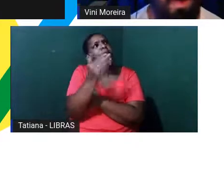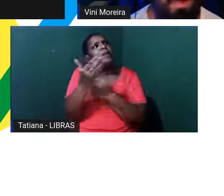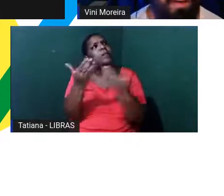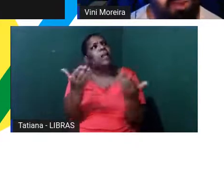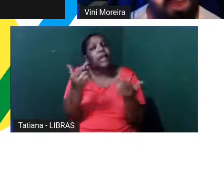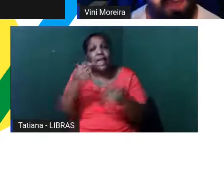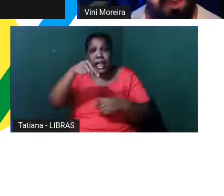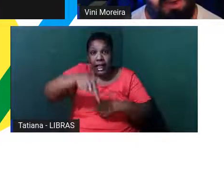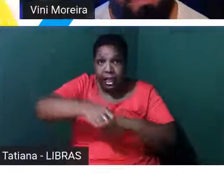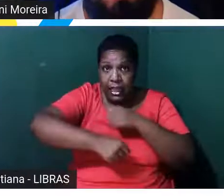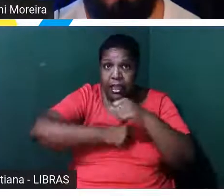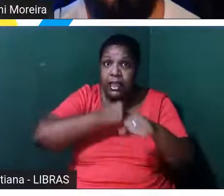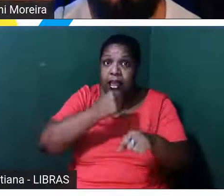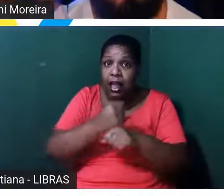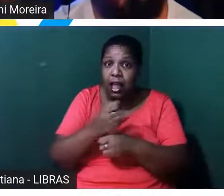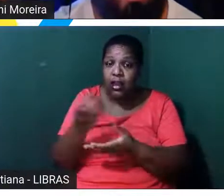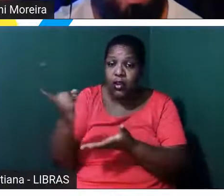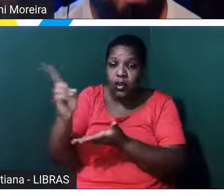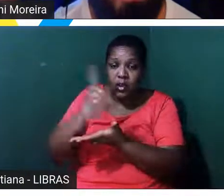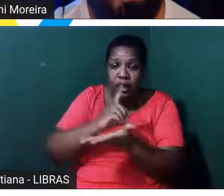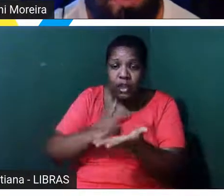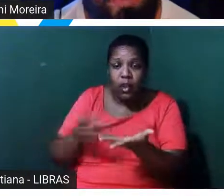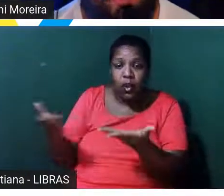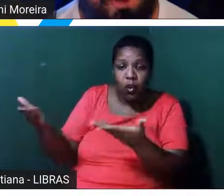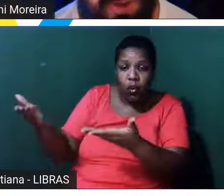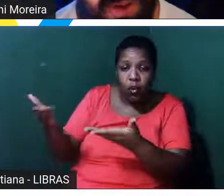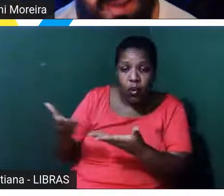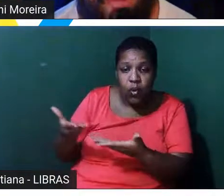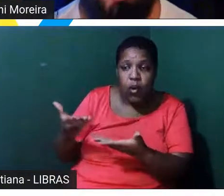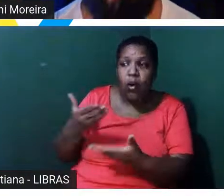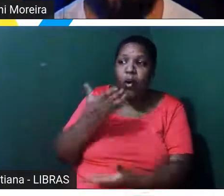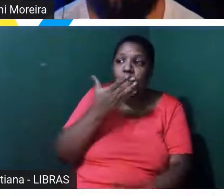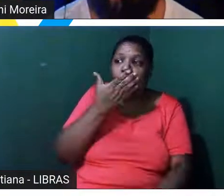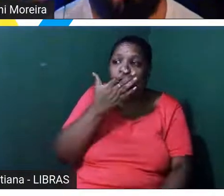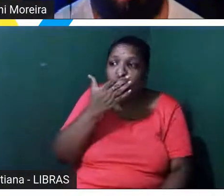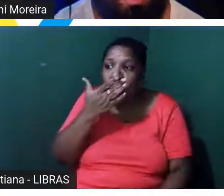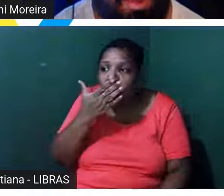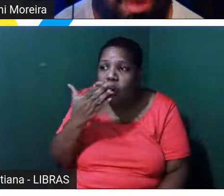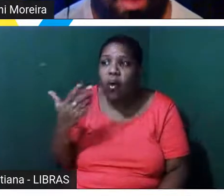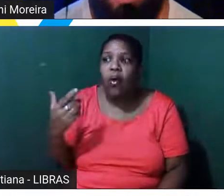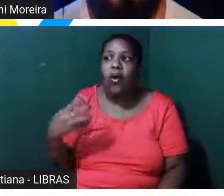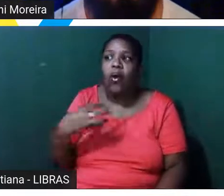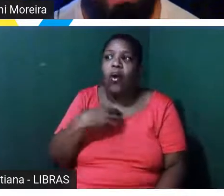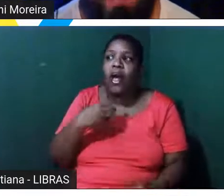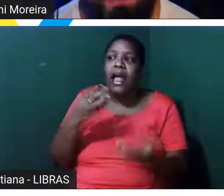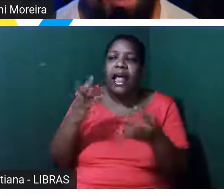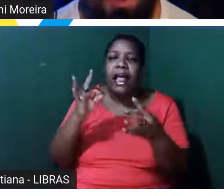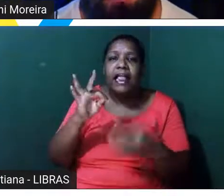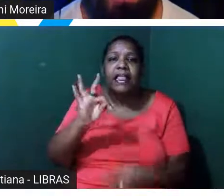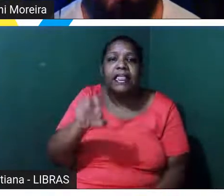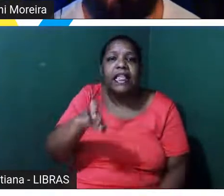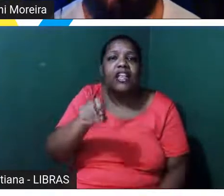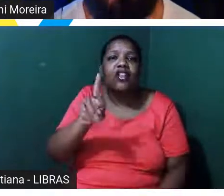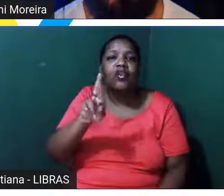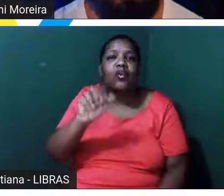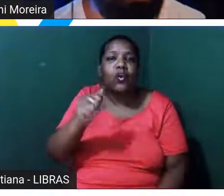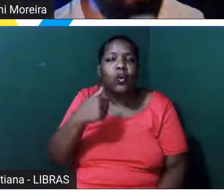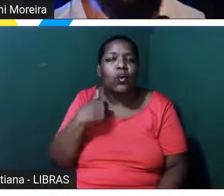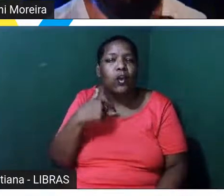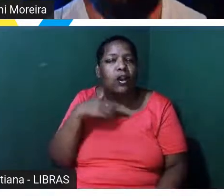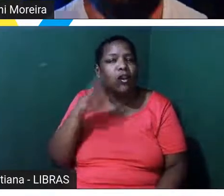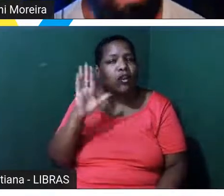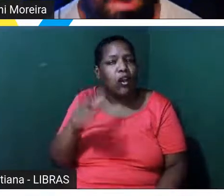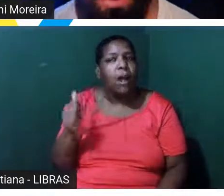nesse ano o design trouxe né todo esquema da escala das cores e da textura e coisa impressa eu falei beleza